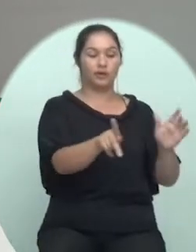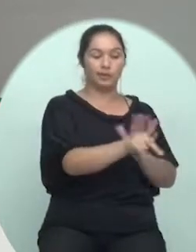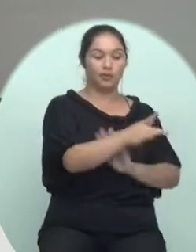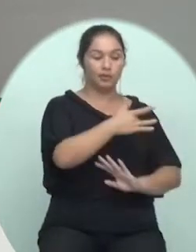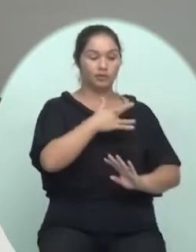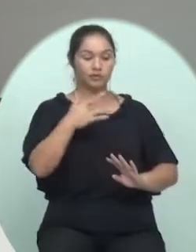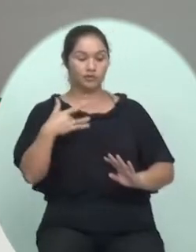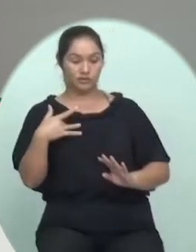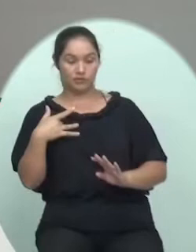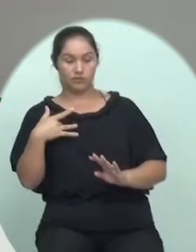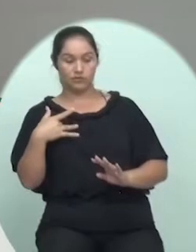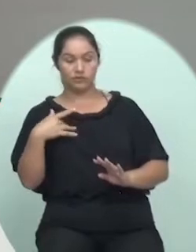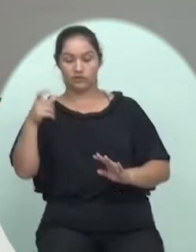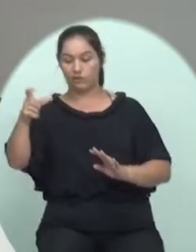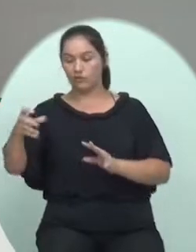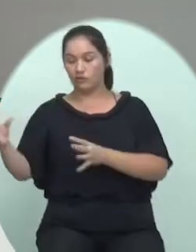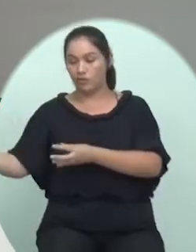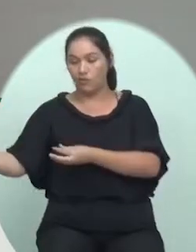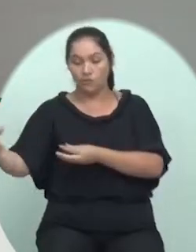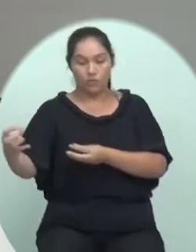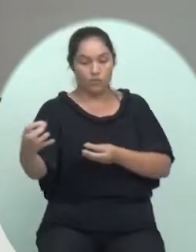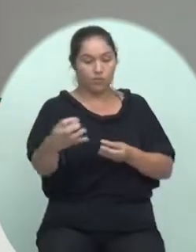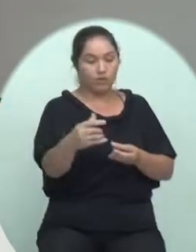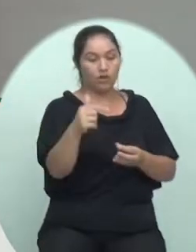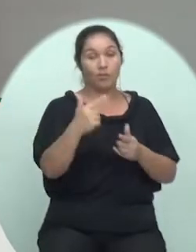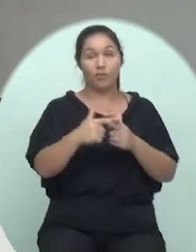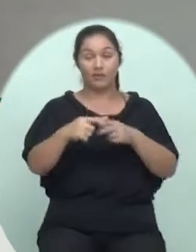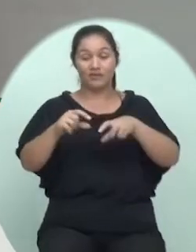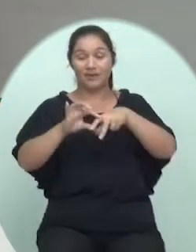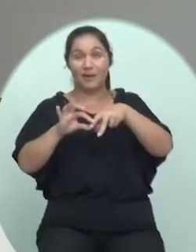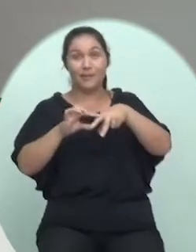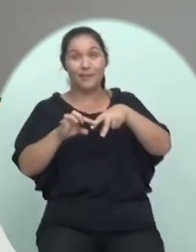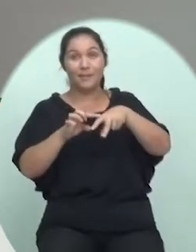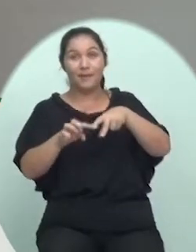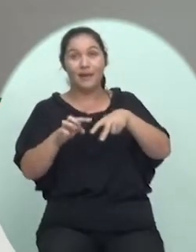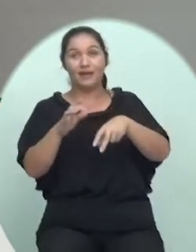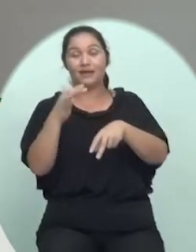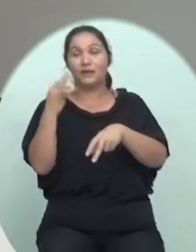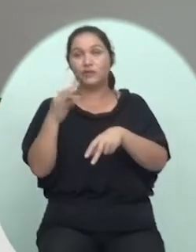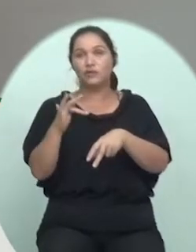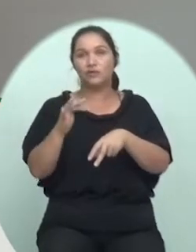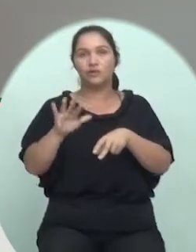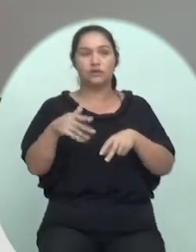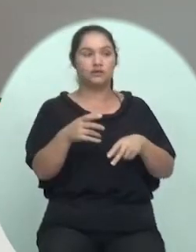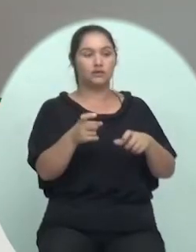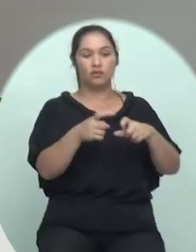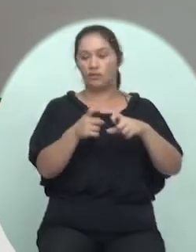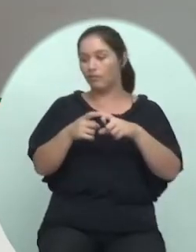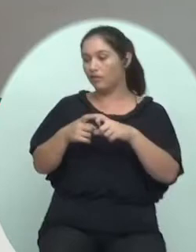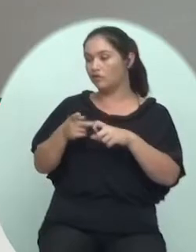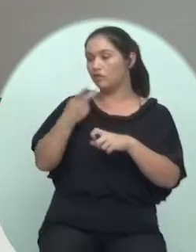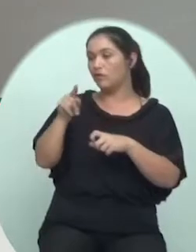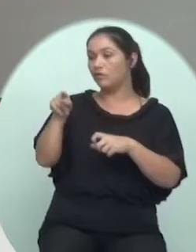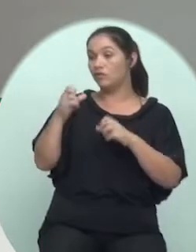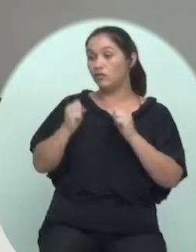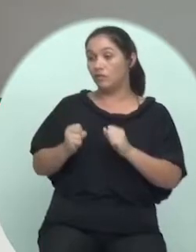com uma complicação muito grave, e a médica chamou ele e disse assim, ó, tu pode morrer a qualquer